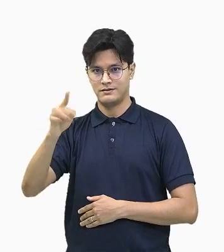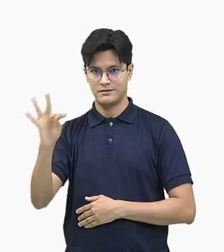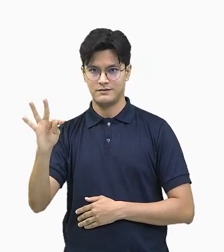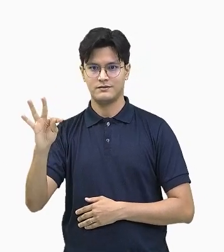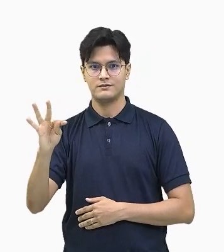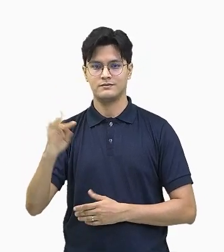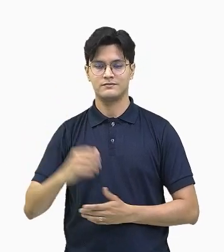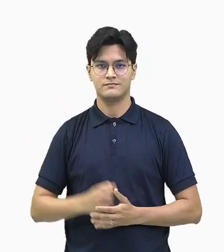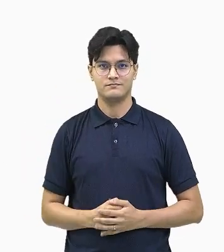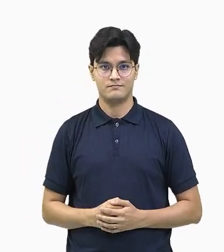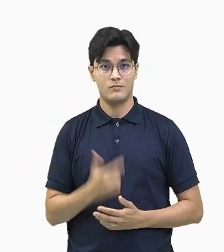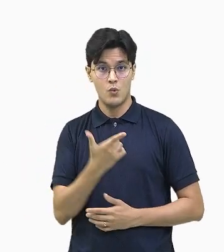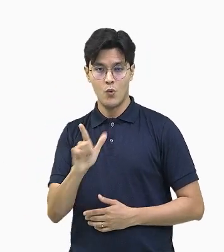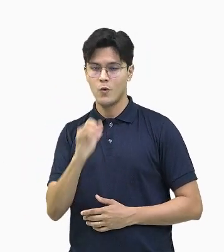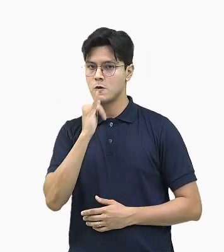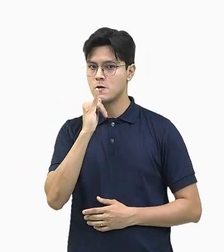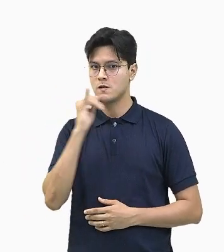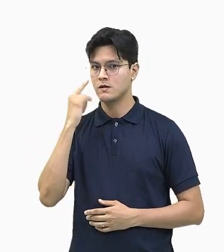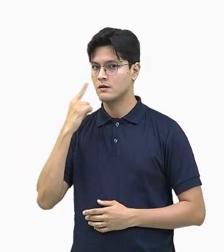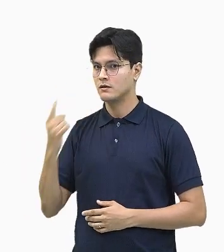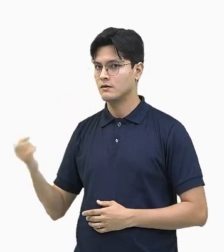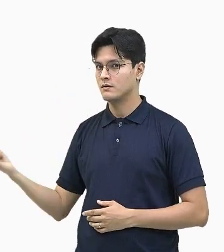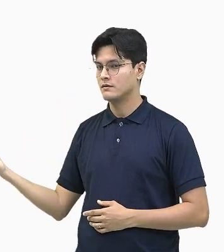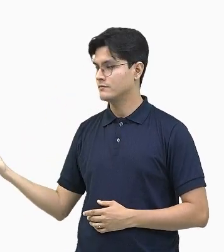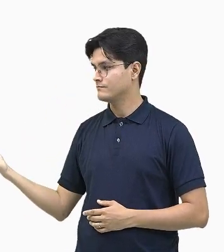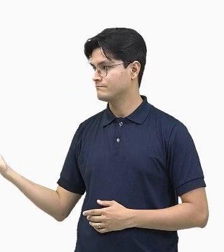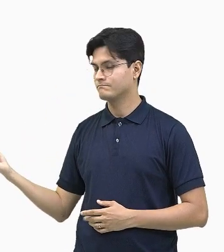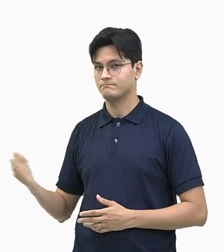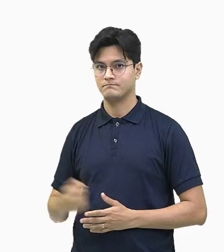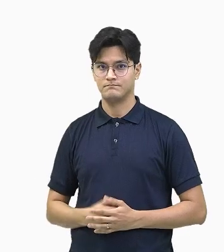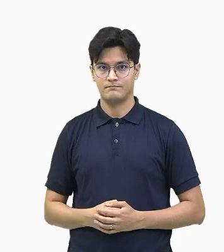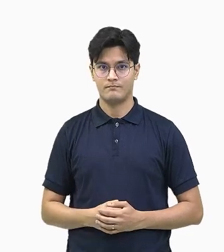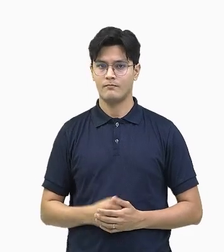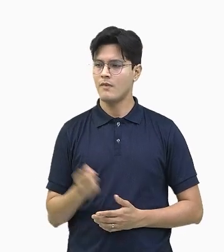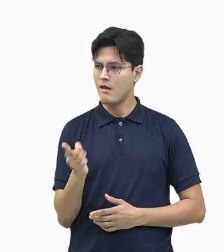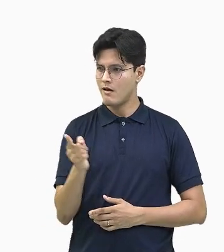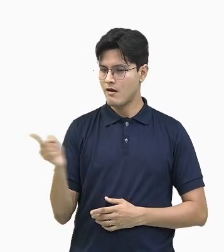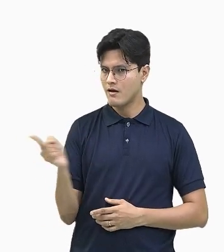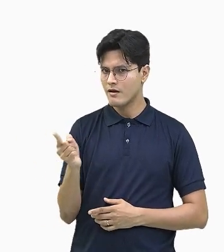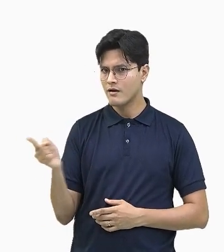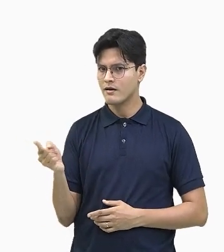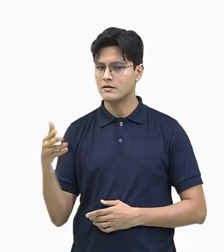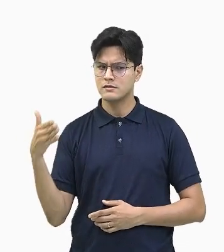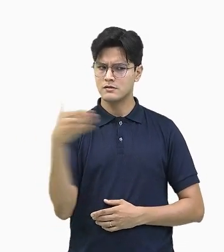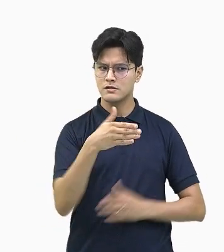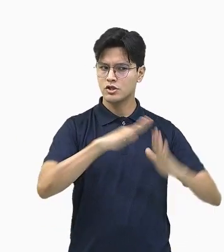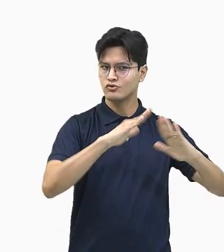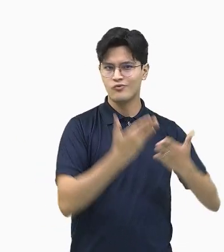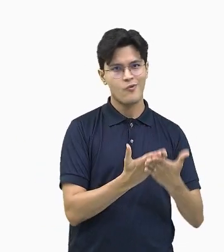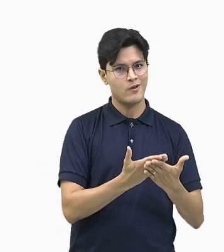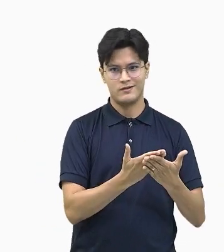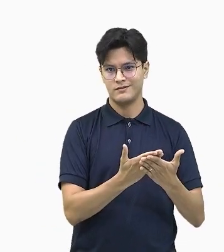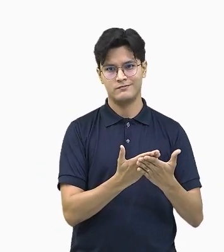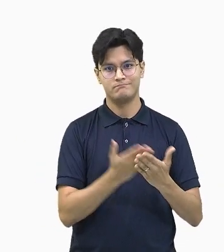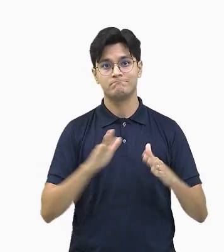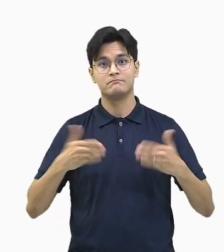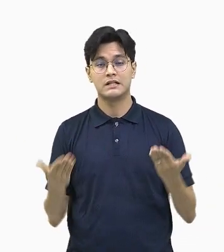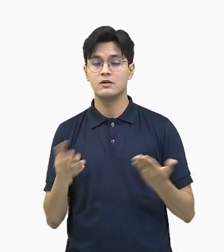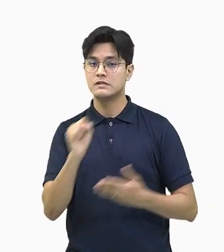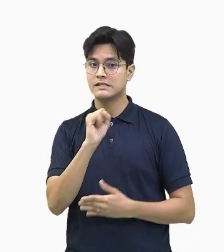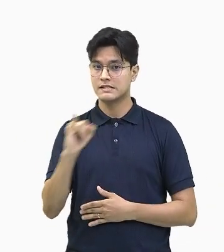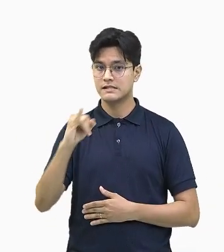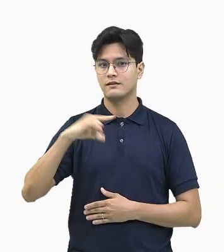to school. Eles não foram para a escola. Né? Então, quando eu tenho a partícula didn't